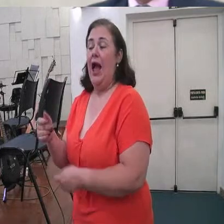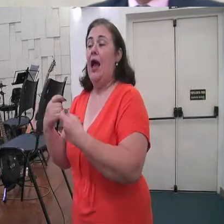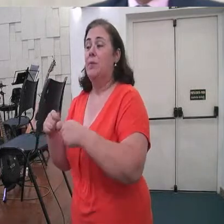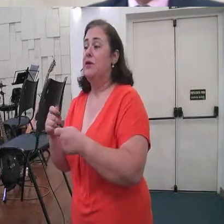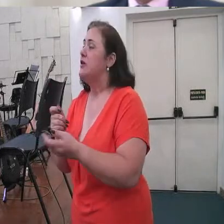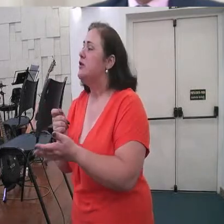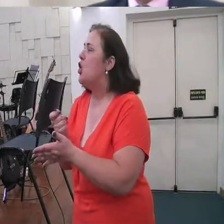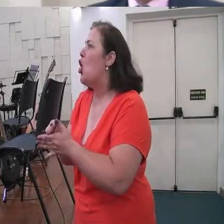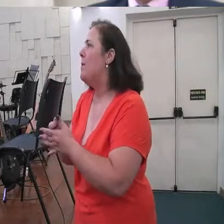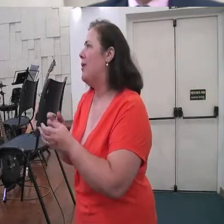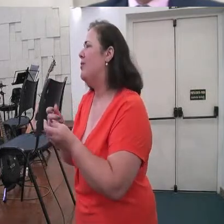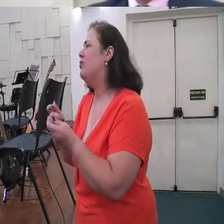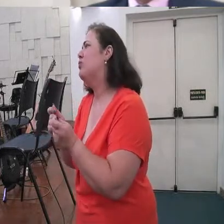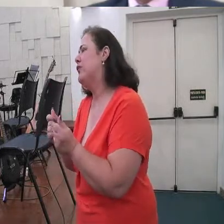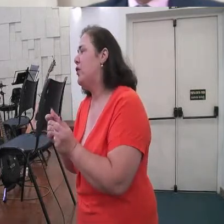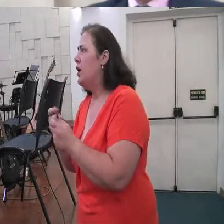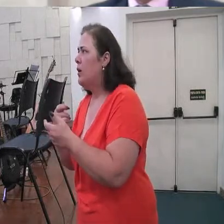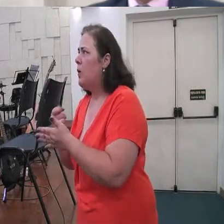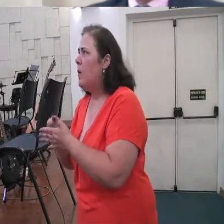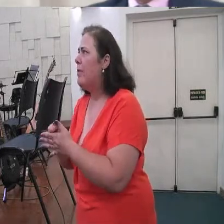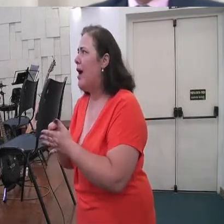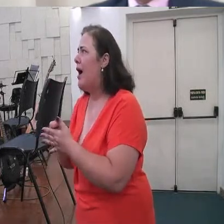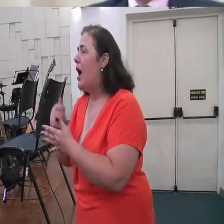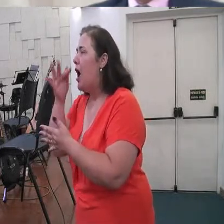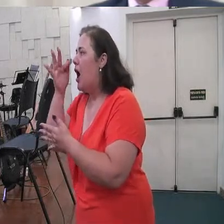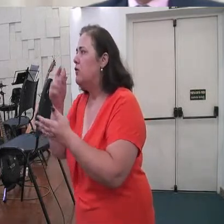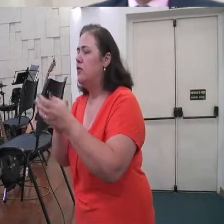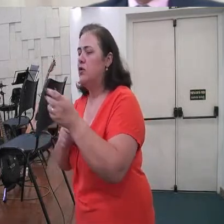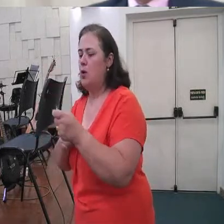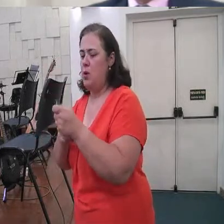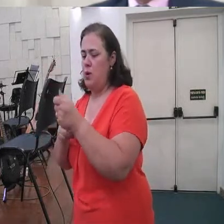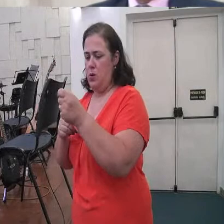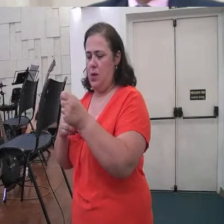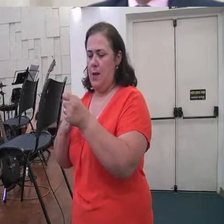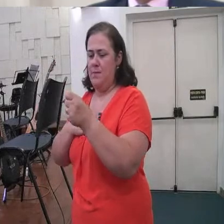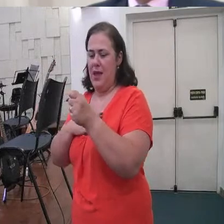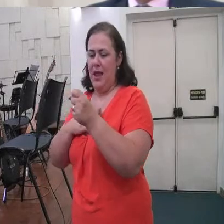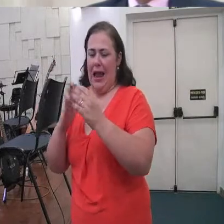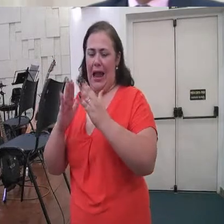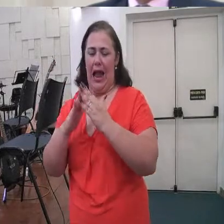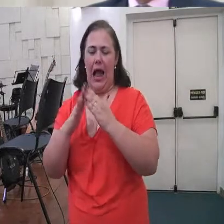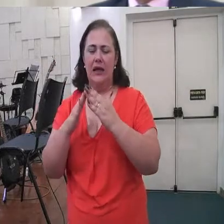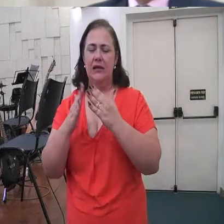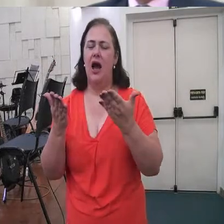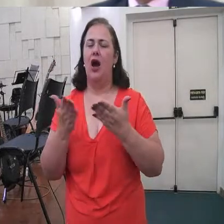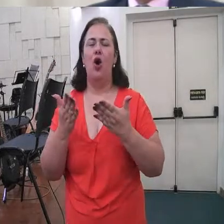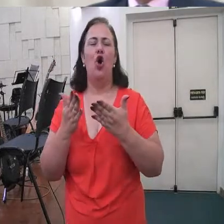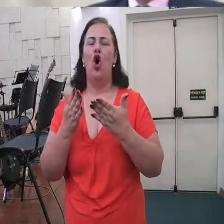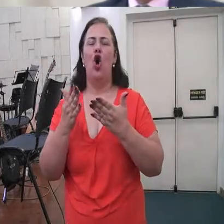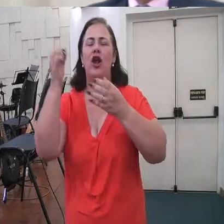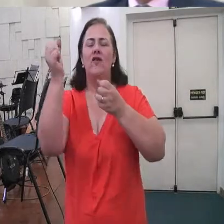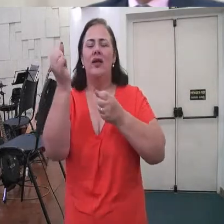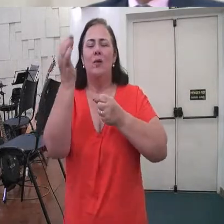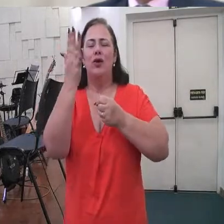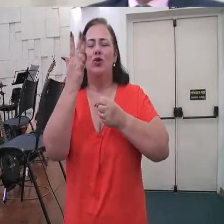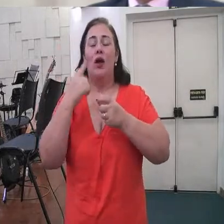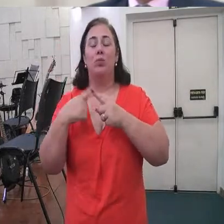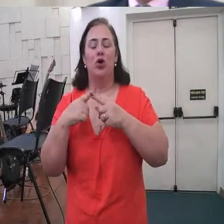dos cajados de Moisés, não é? Das arcas da